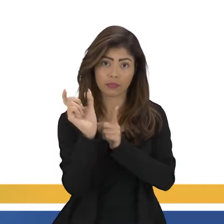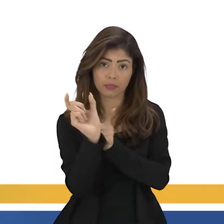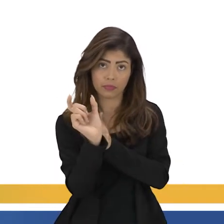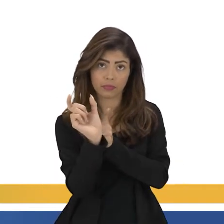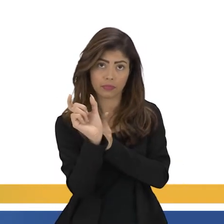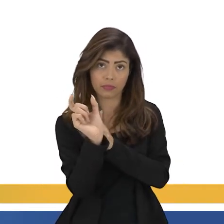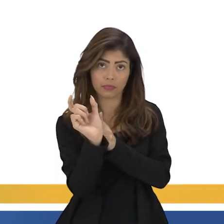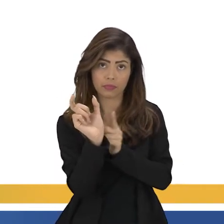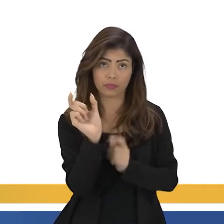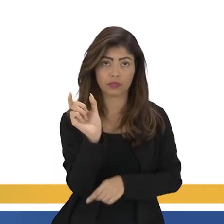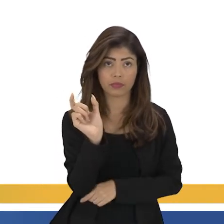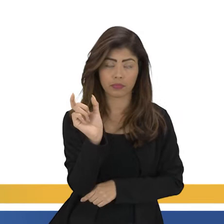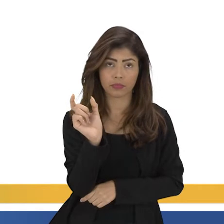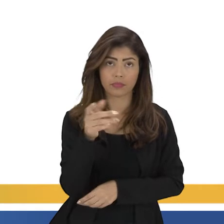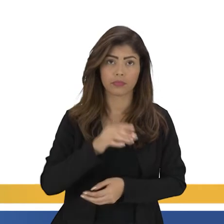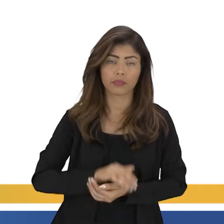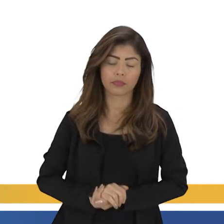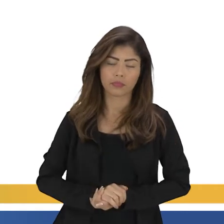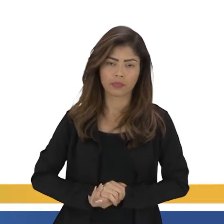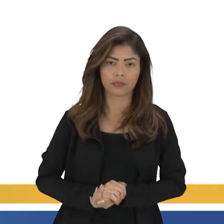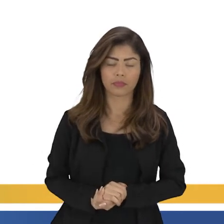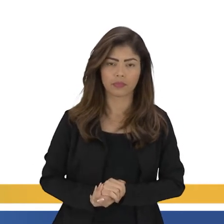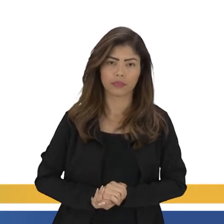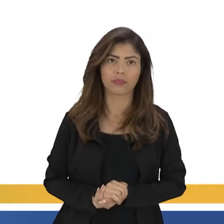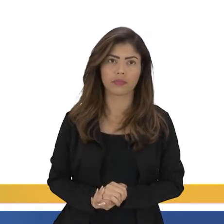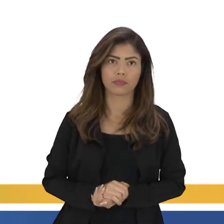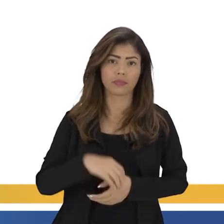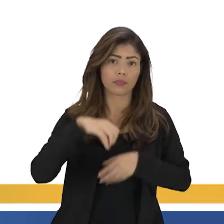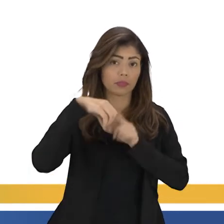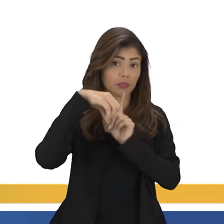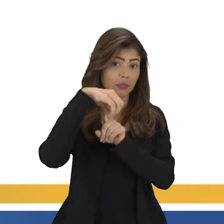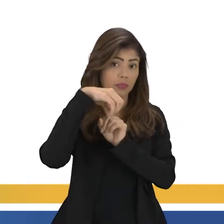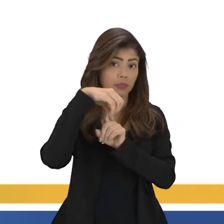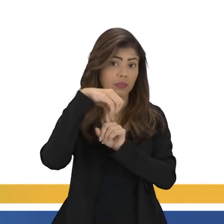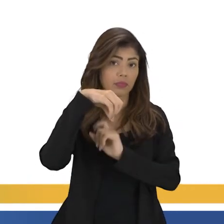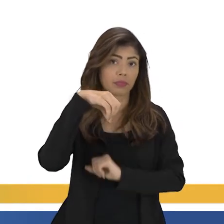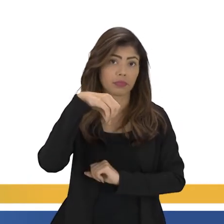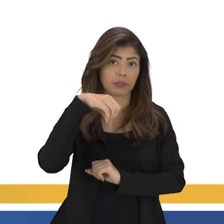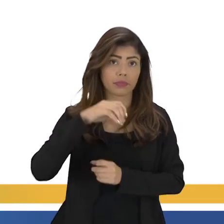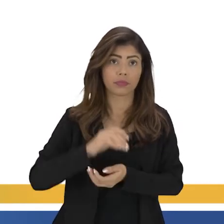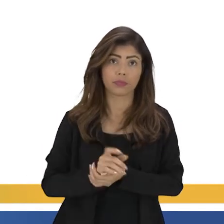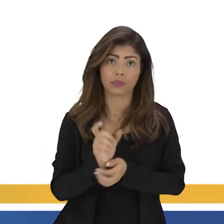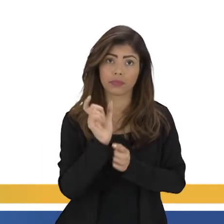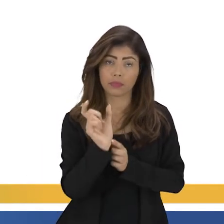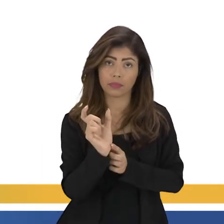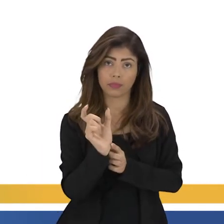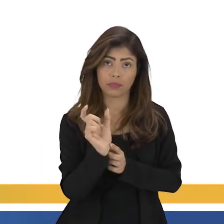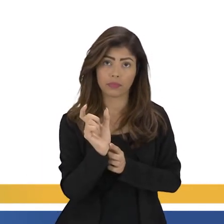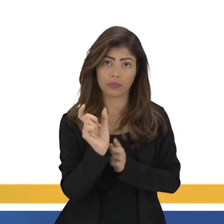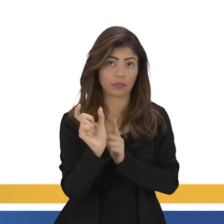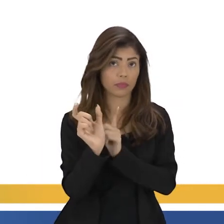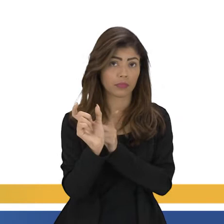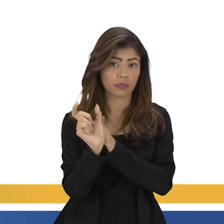espacio, mentiras. 9. Harán cursos,